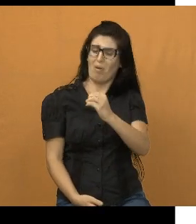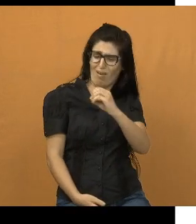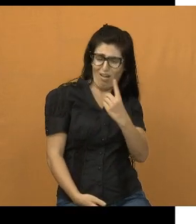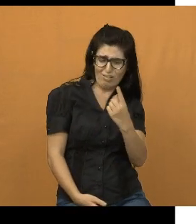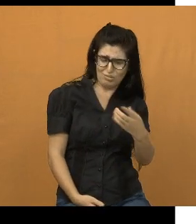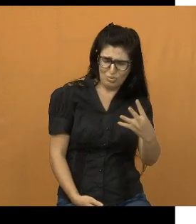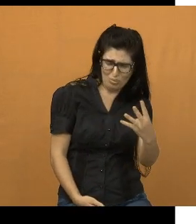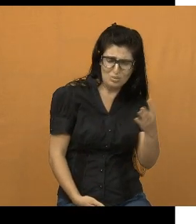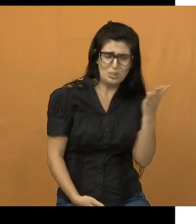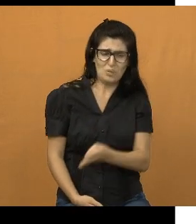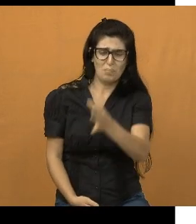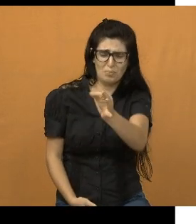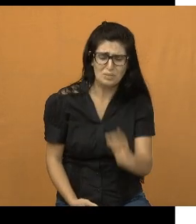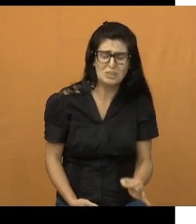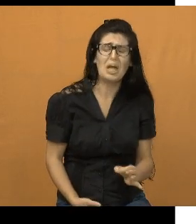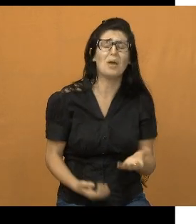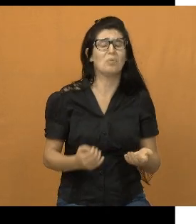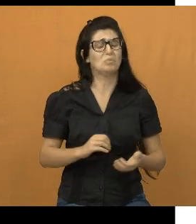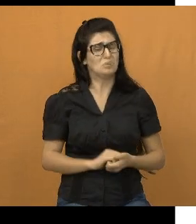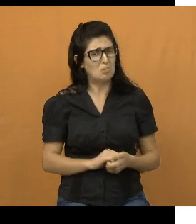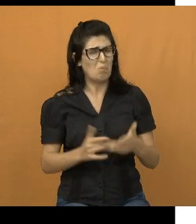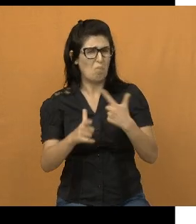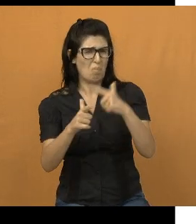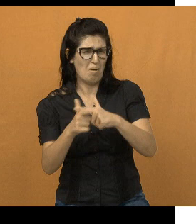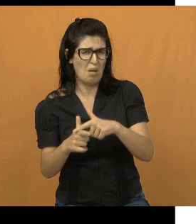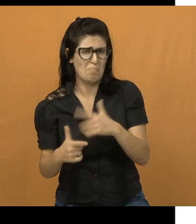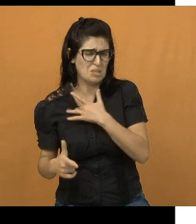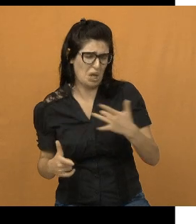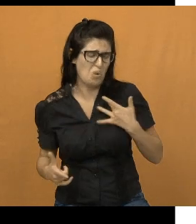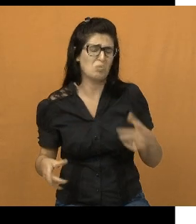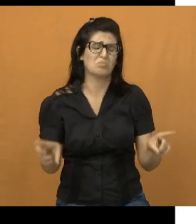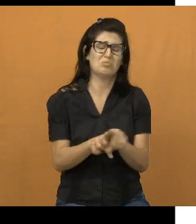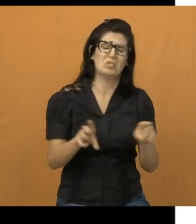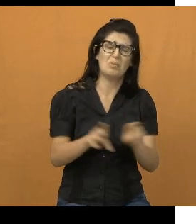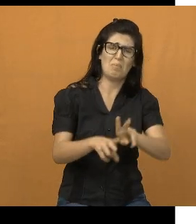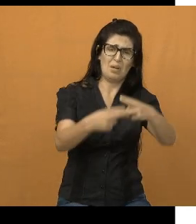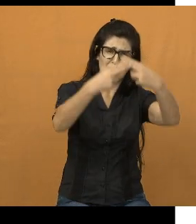64,14% das chamadas, e seguido de trauma,